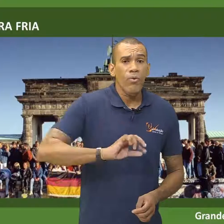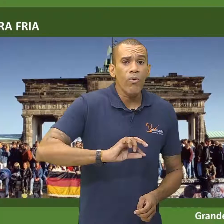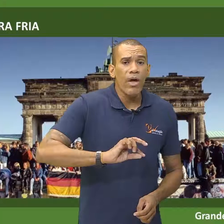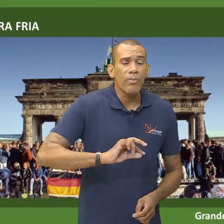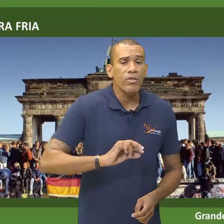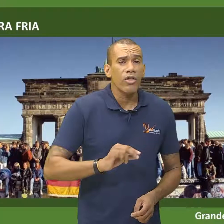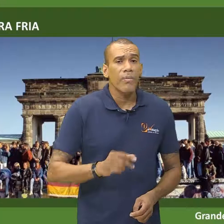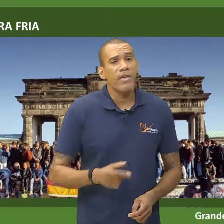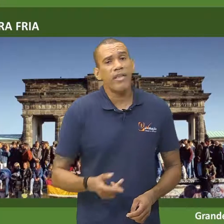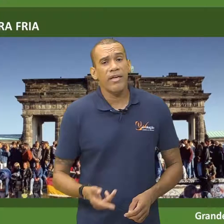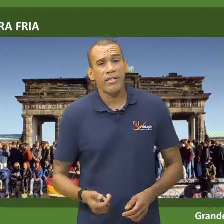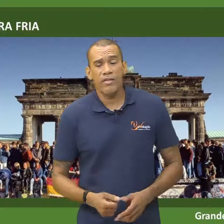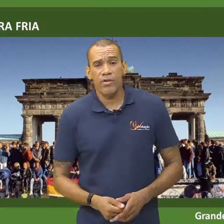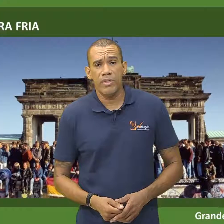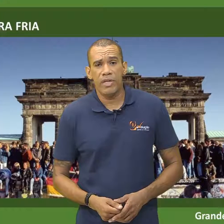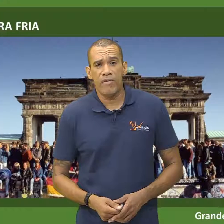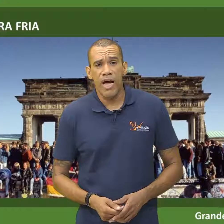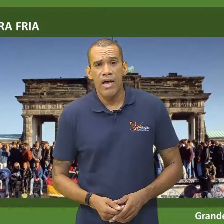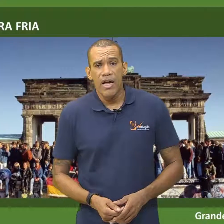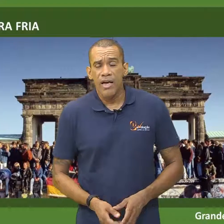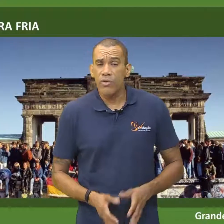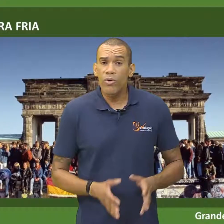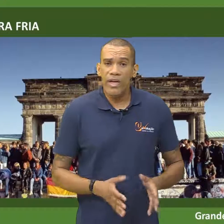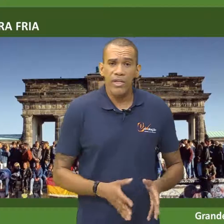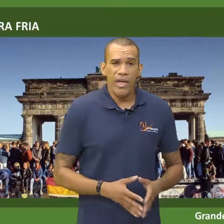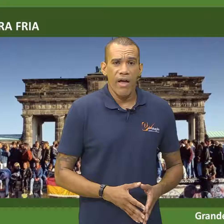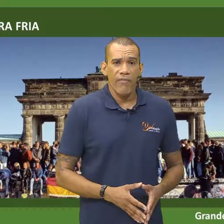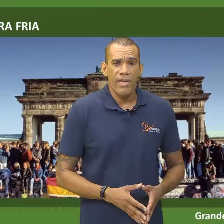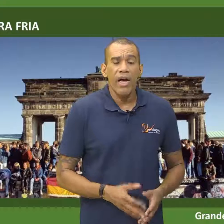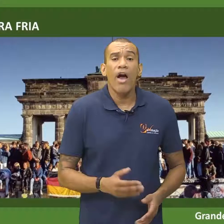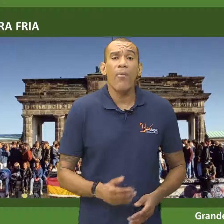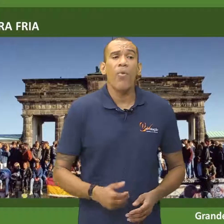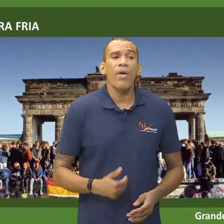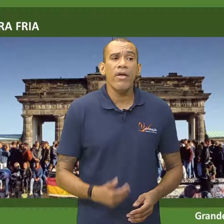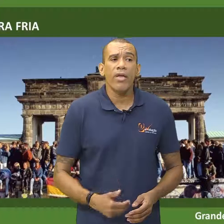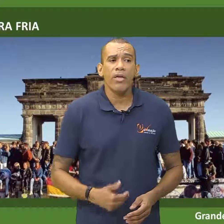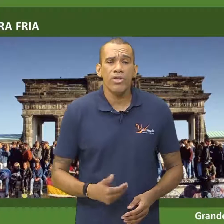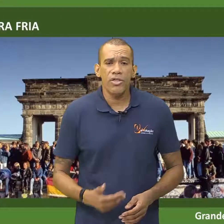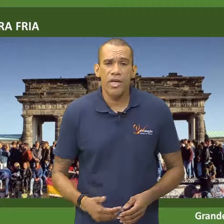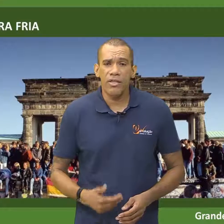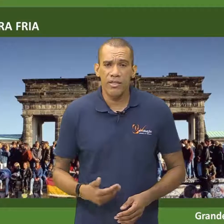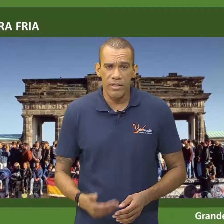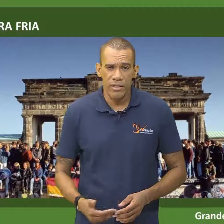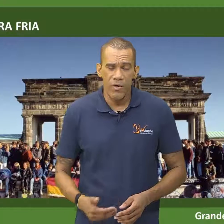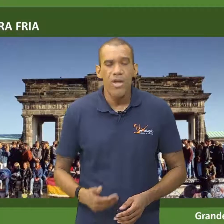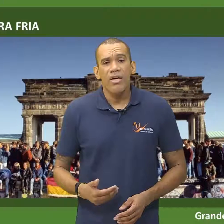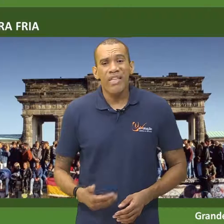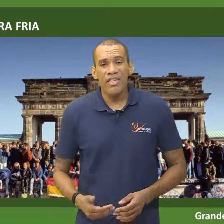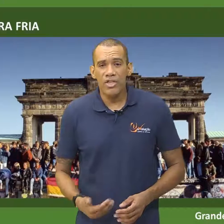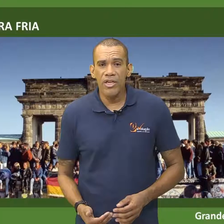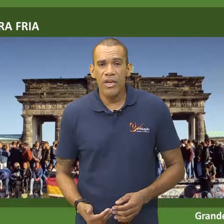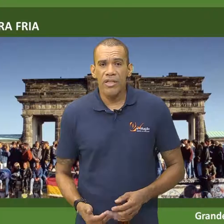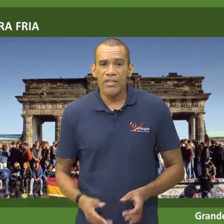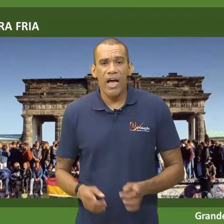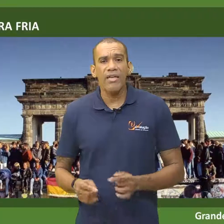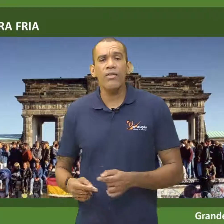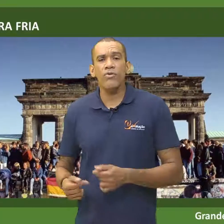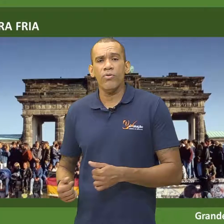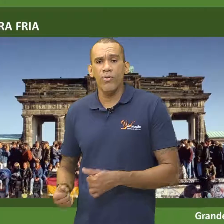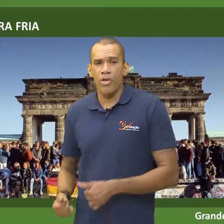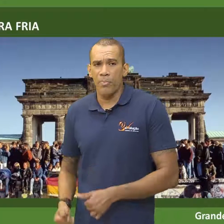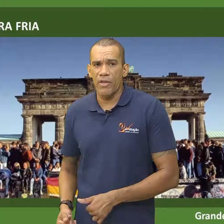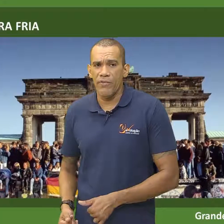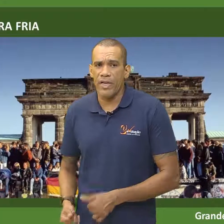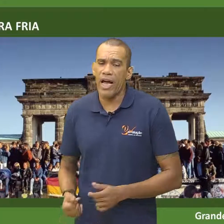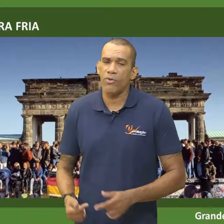Inclusive, um episódio bem interessante de se observar é que durante a Guerra Fria é o momento em que a gente tem a transição da China saindo